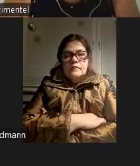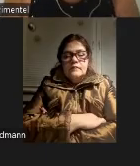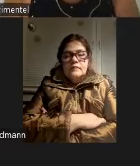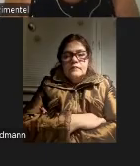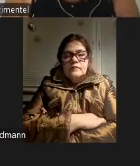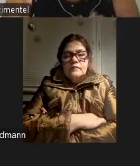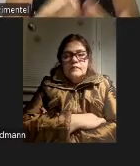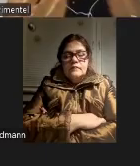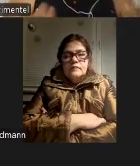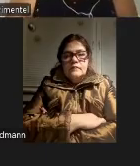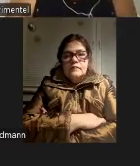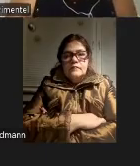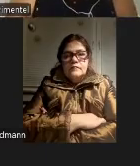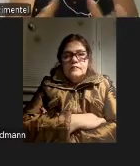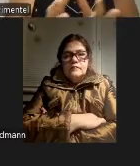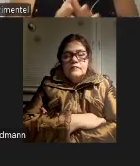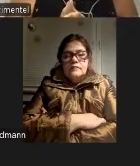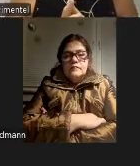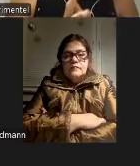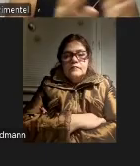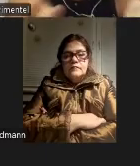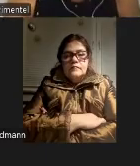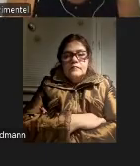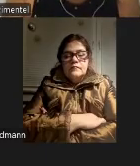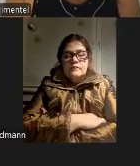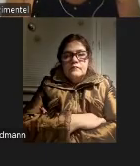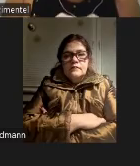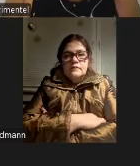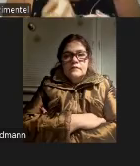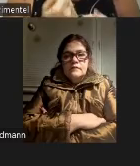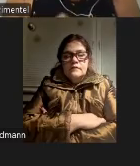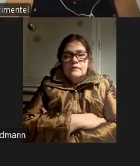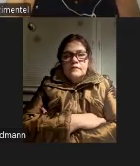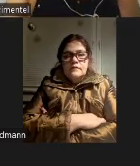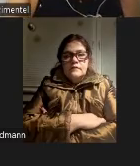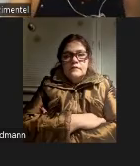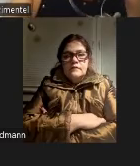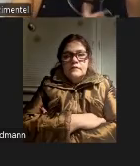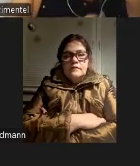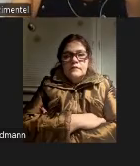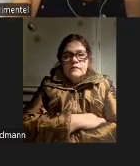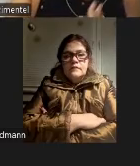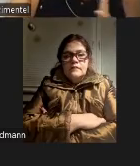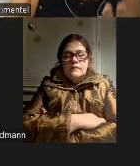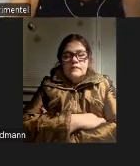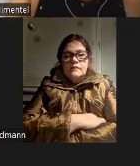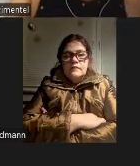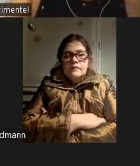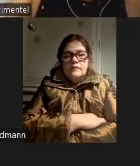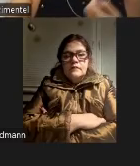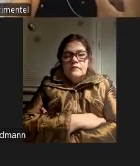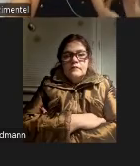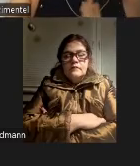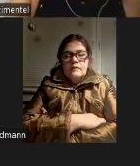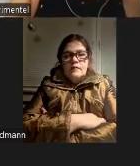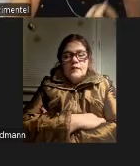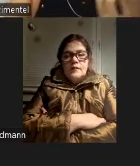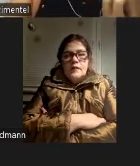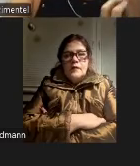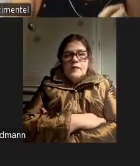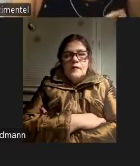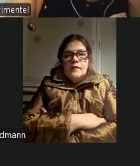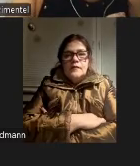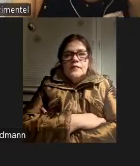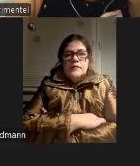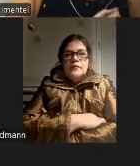na loucura da vida, invadindo e tentando roubar, né, esse ciclo. Eu sempre digo, quem me vê falar, vê